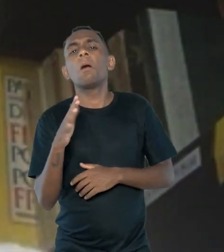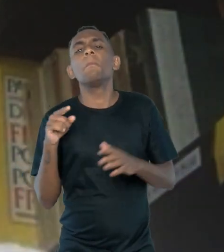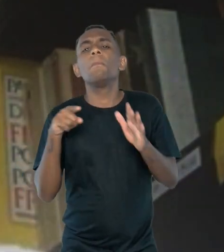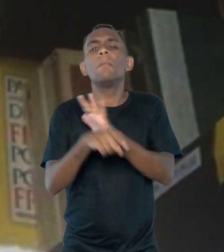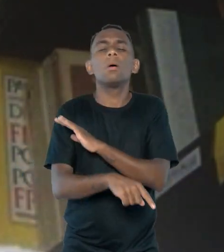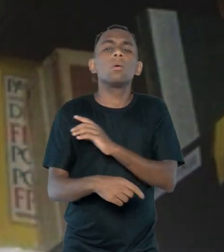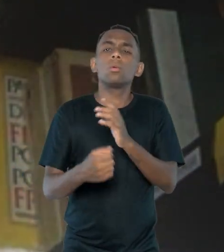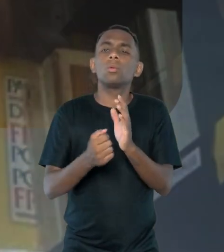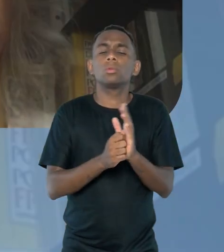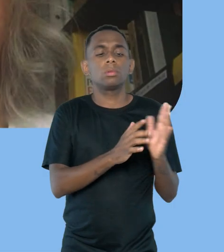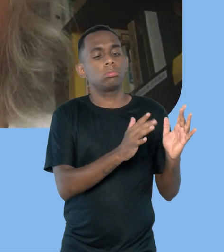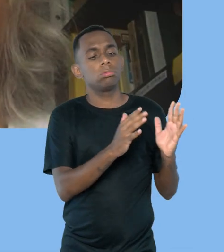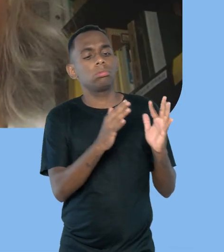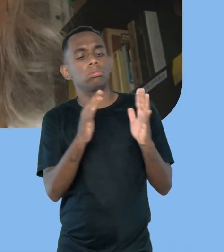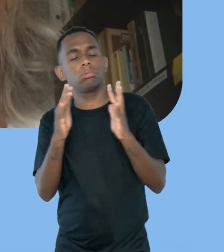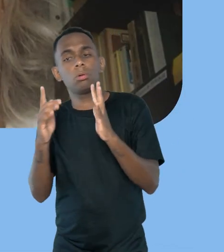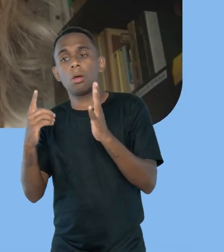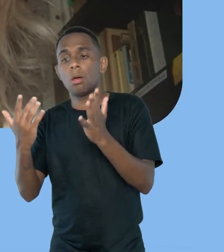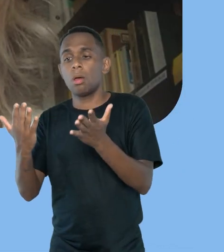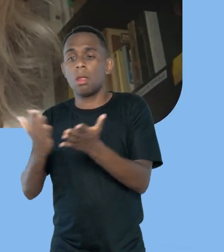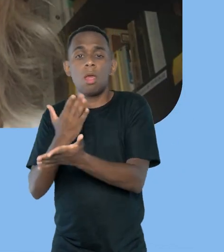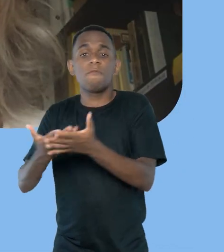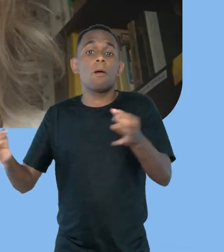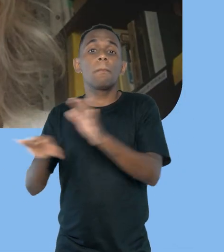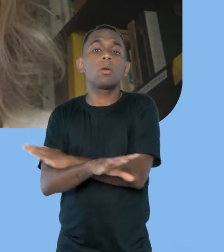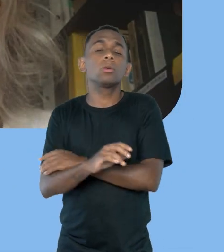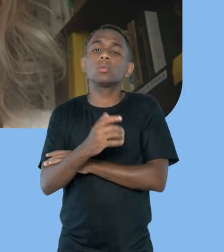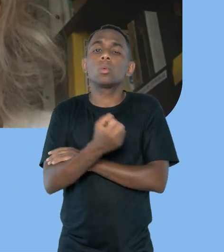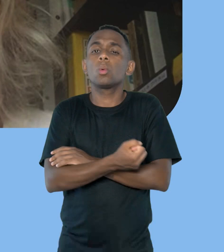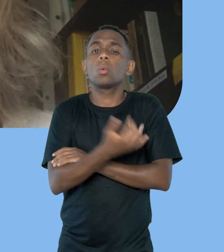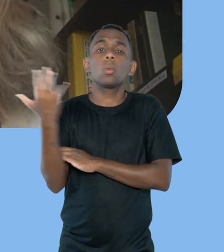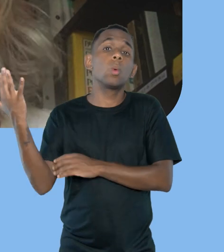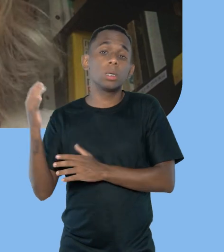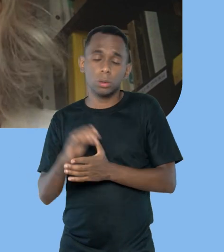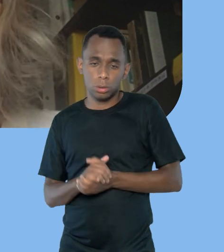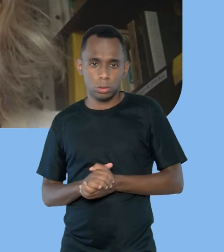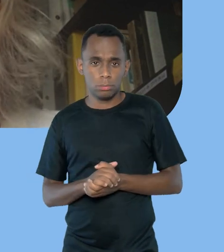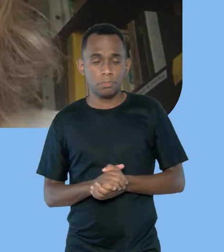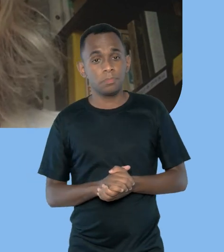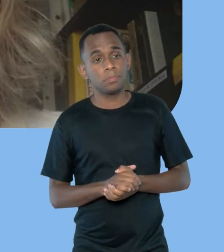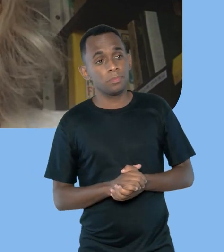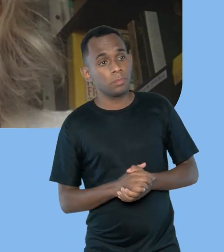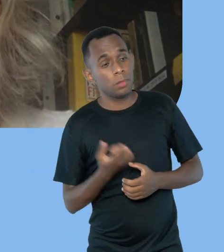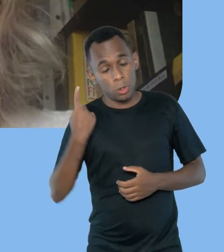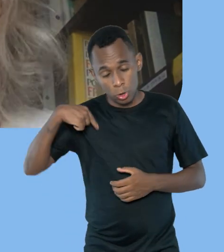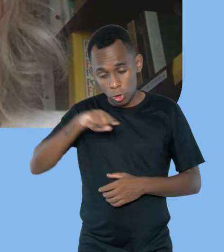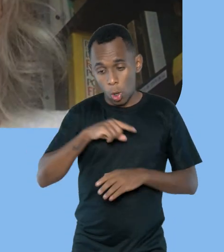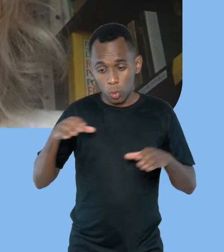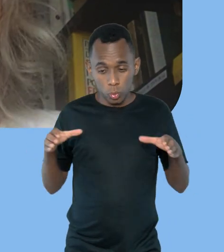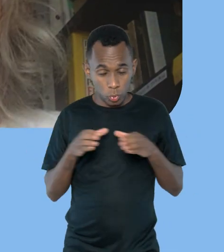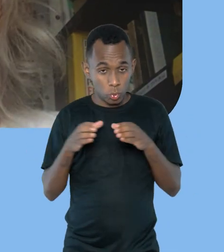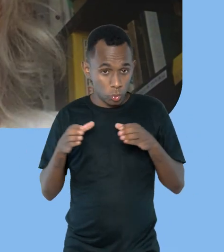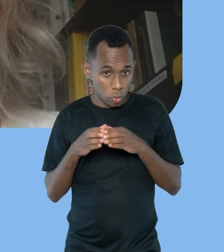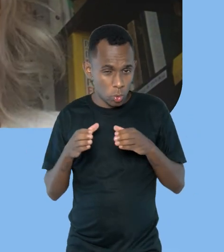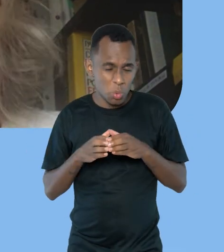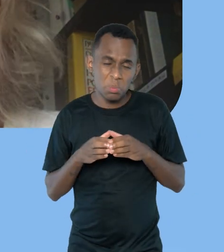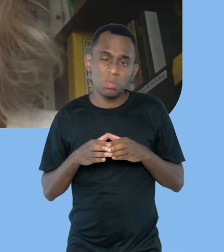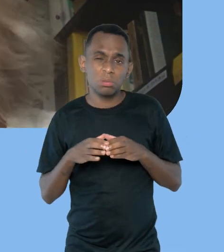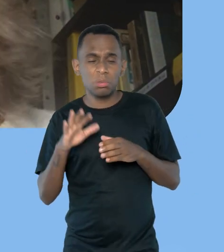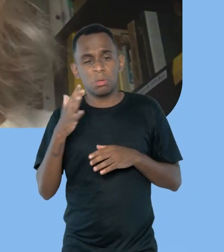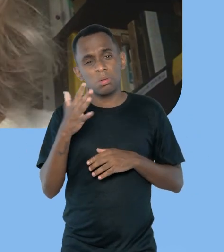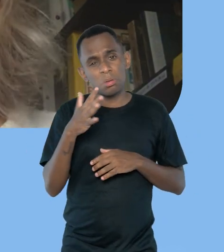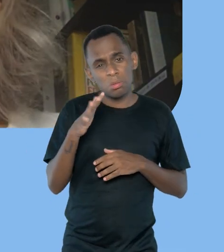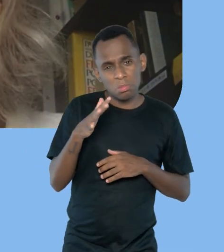um livro, para ele ficar pronto, hein? O processo de autoria, conosco aqui, ele